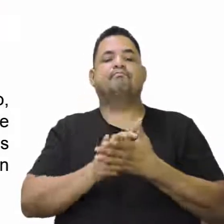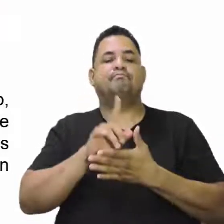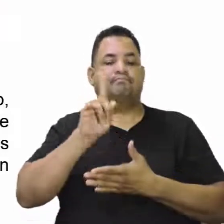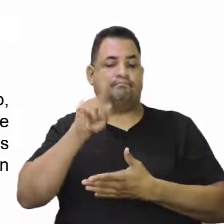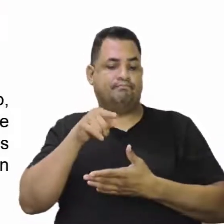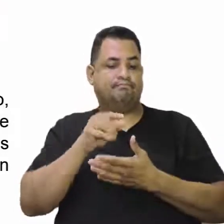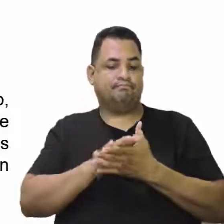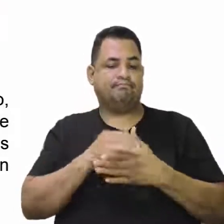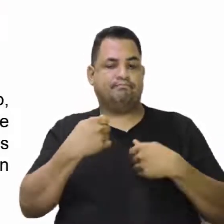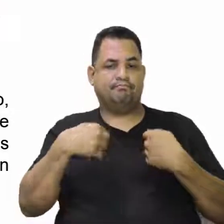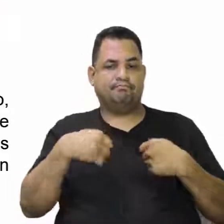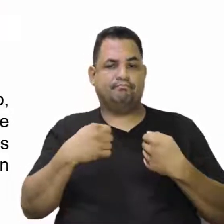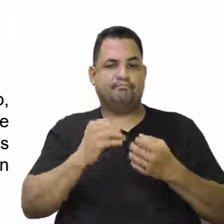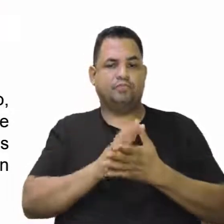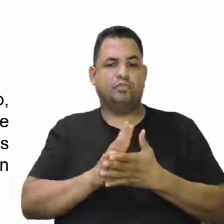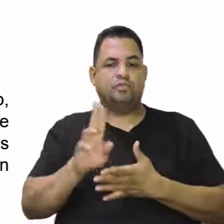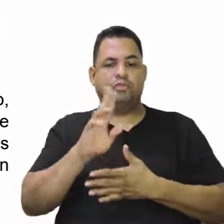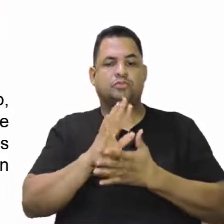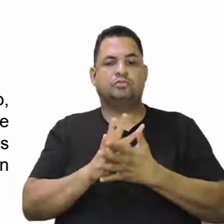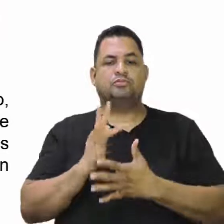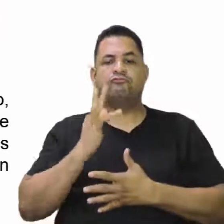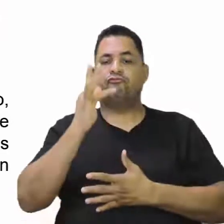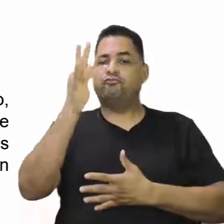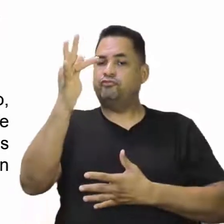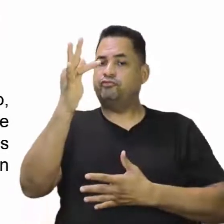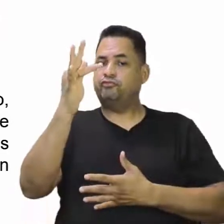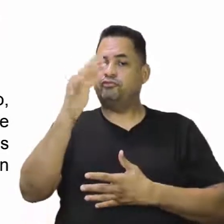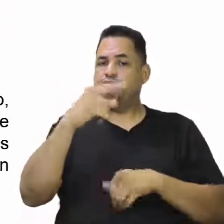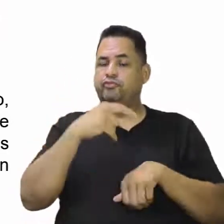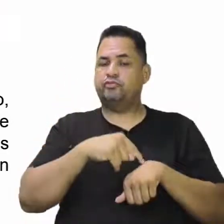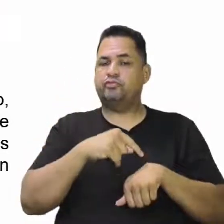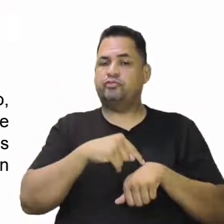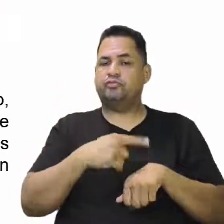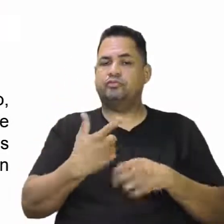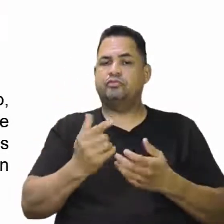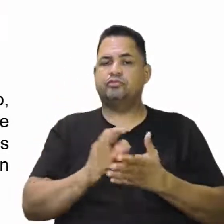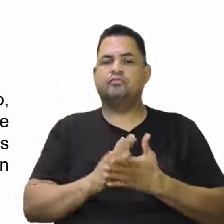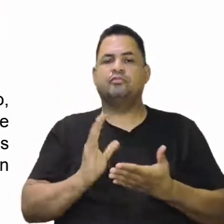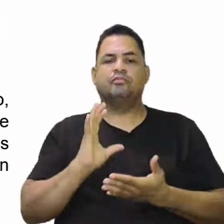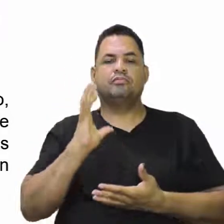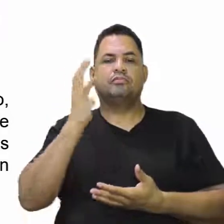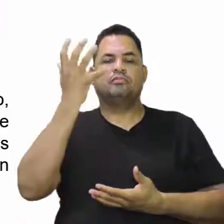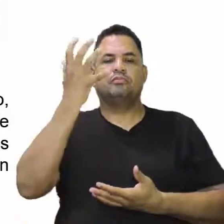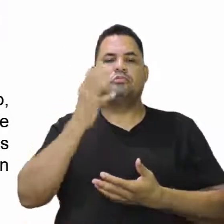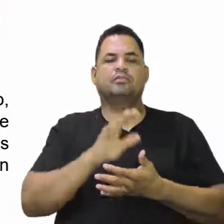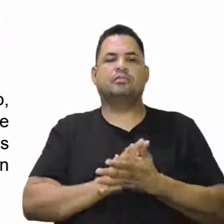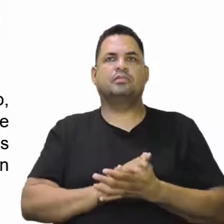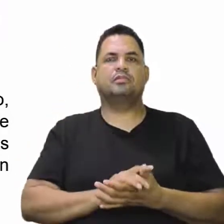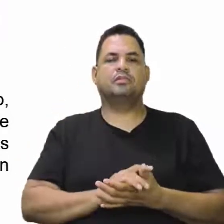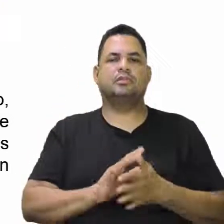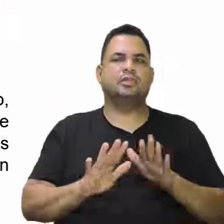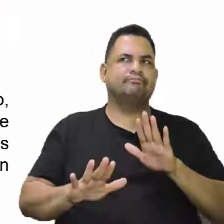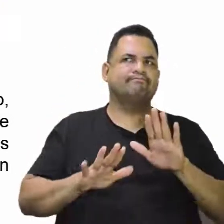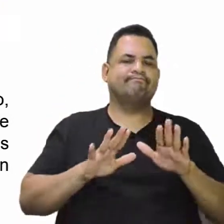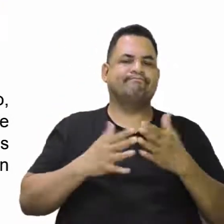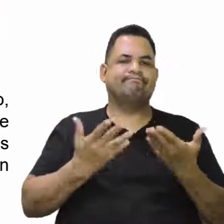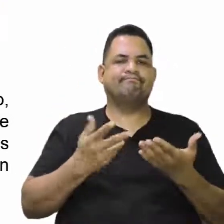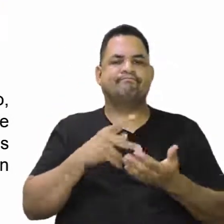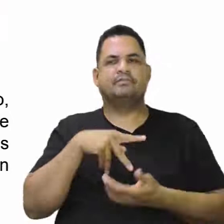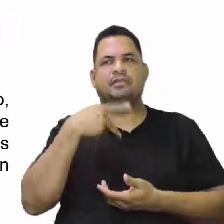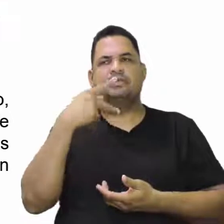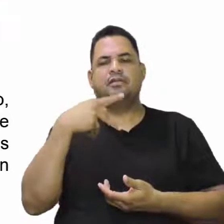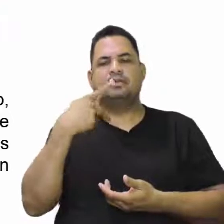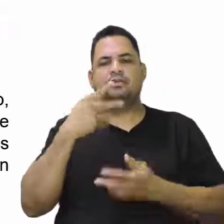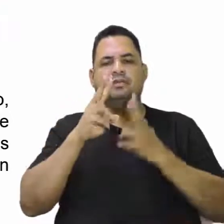no futuro. Porque eles sempre vão, raramente vai se falar na previsão do